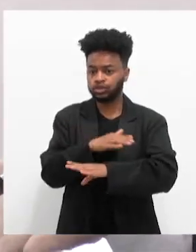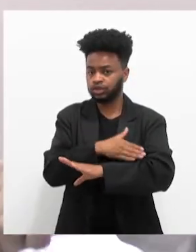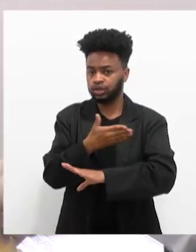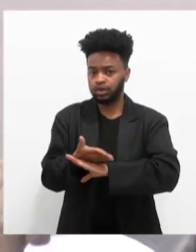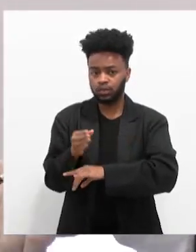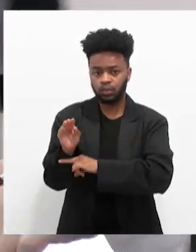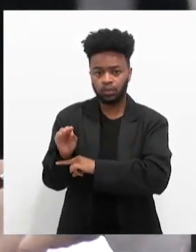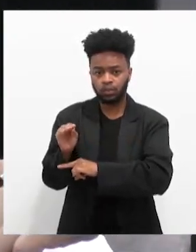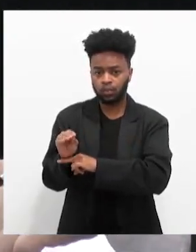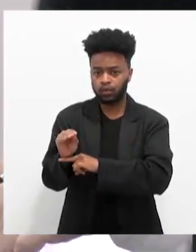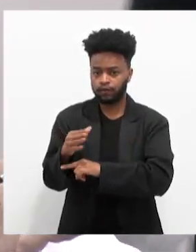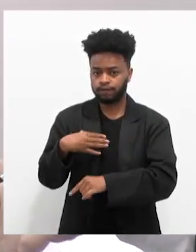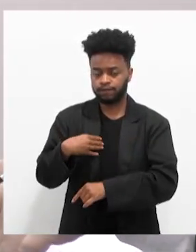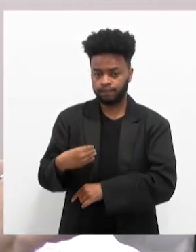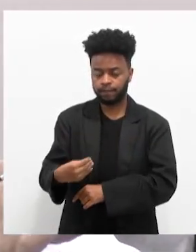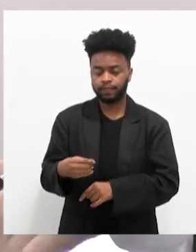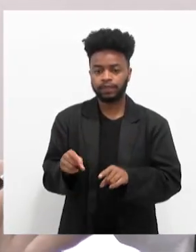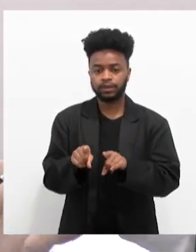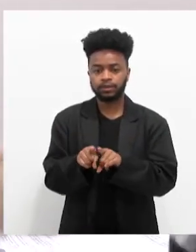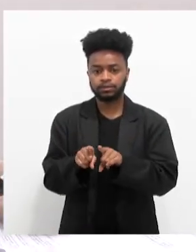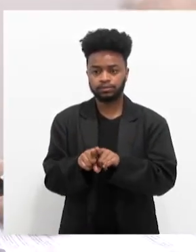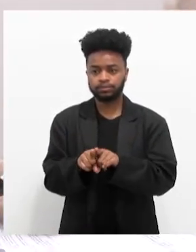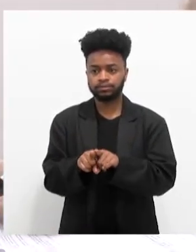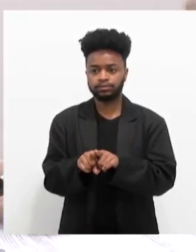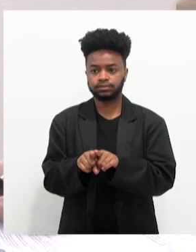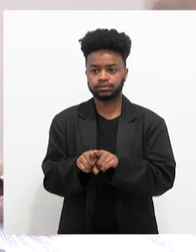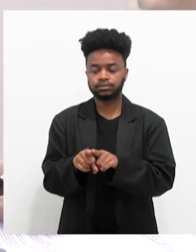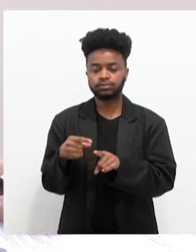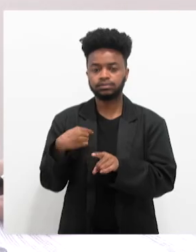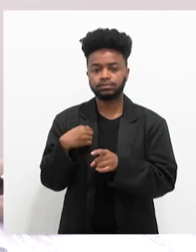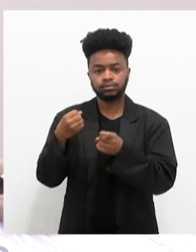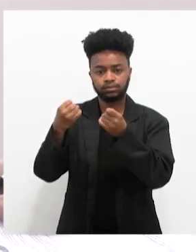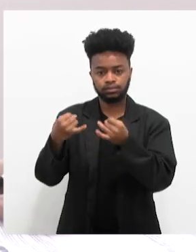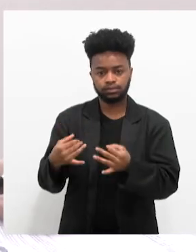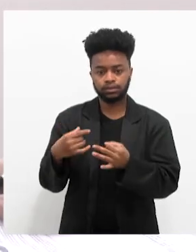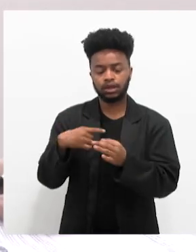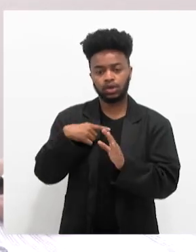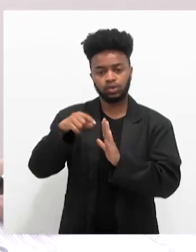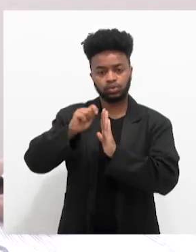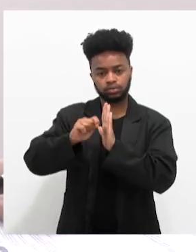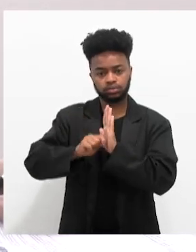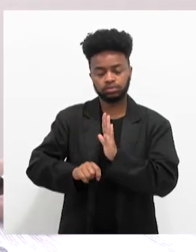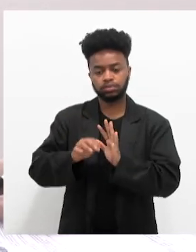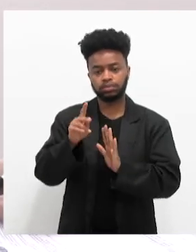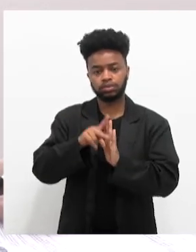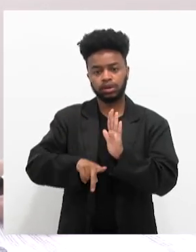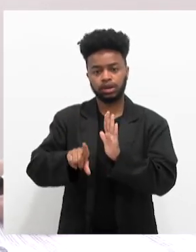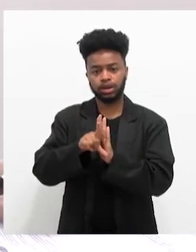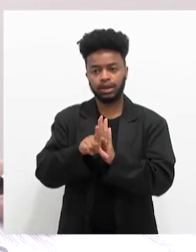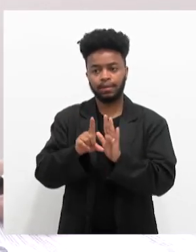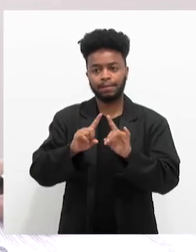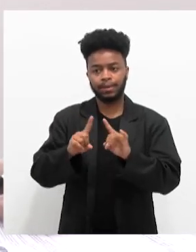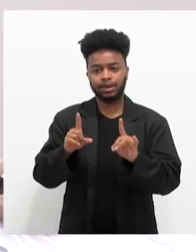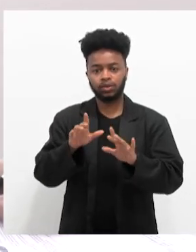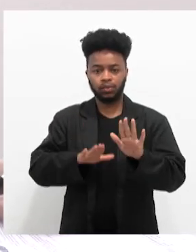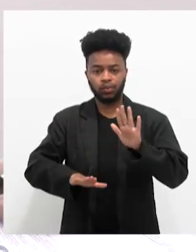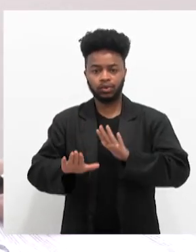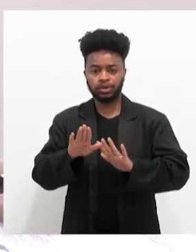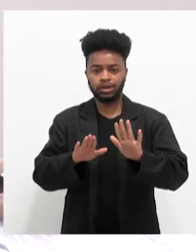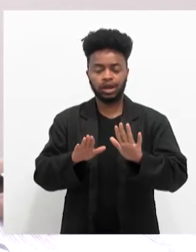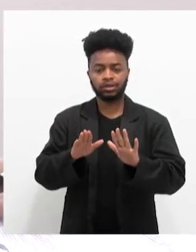seus filhos. Inclusive, eu estou escrevendo inclusive um projeto de lei, tendo cuidado de não esbarrar